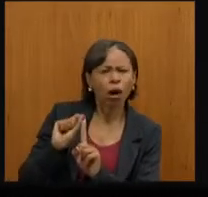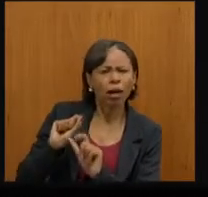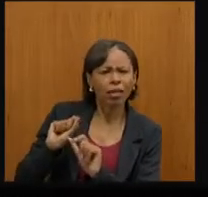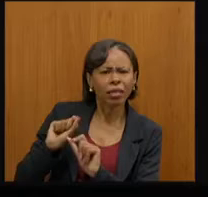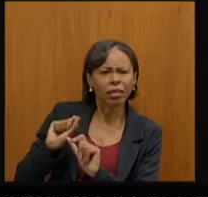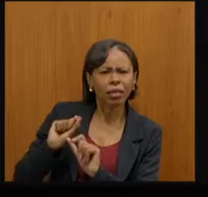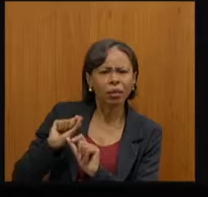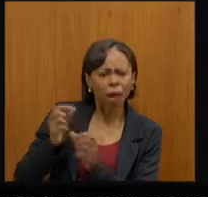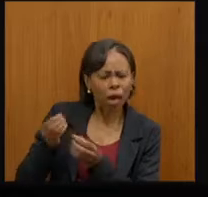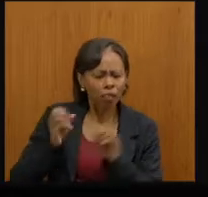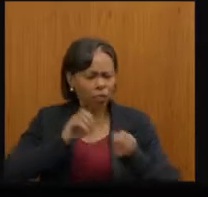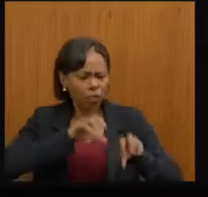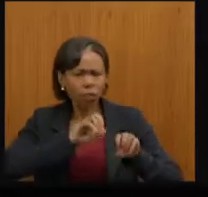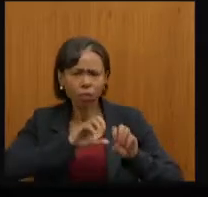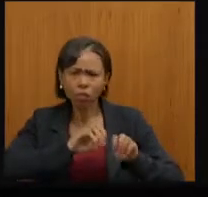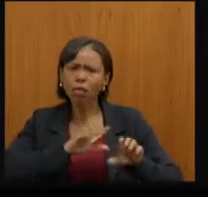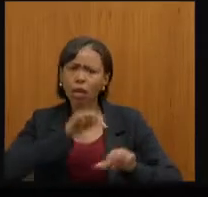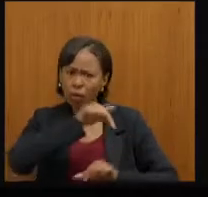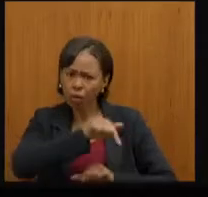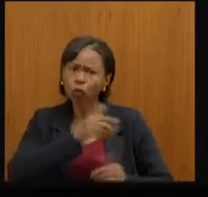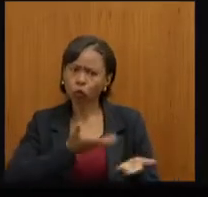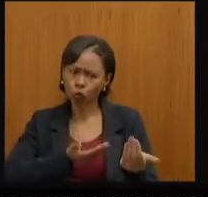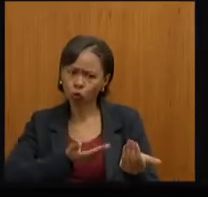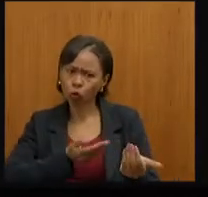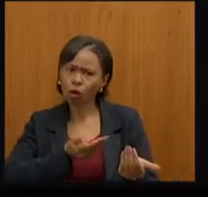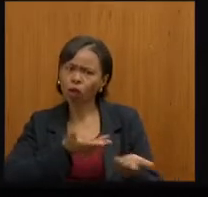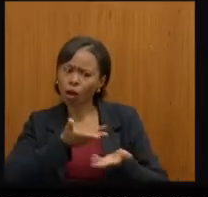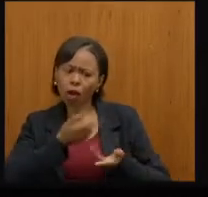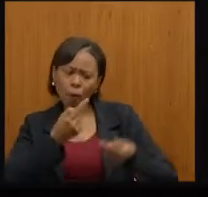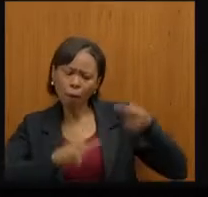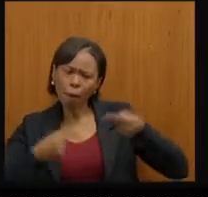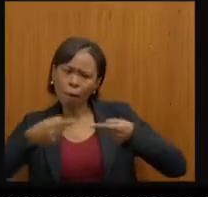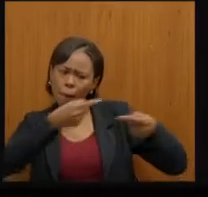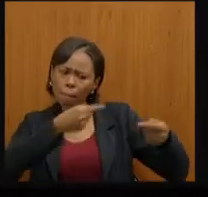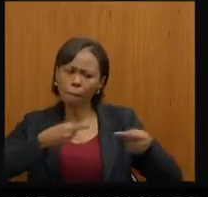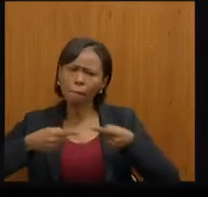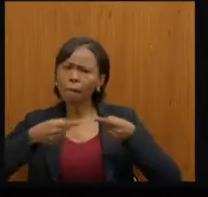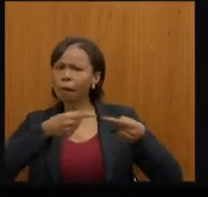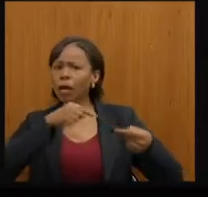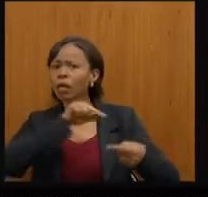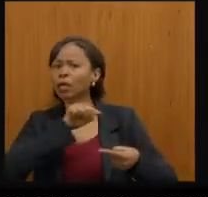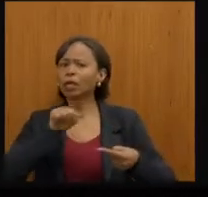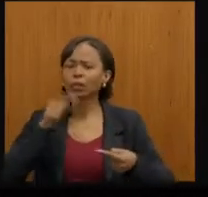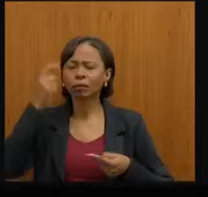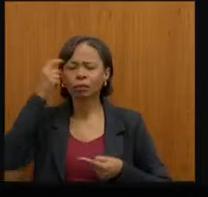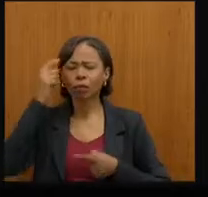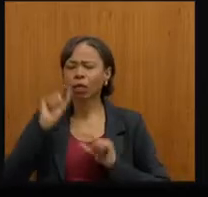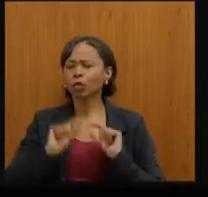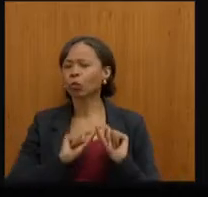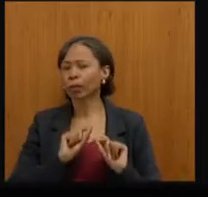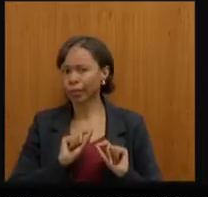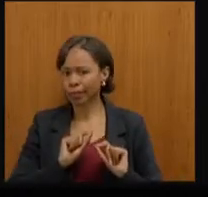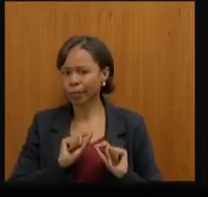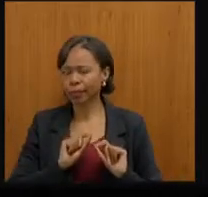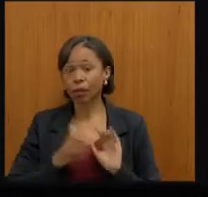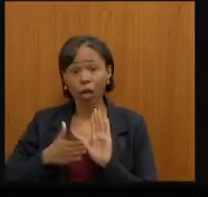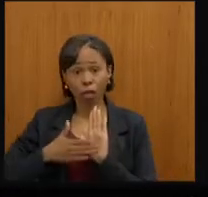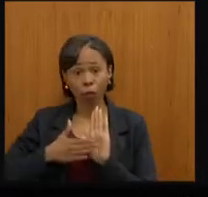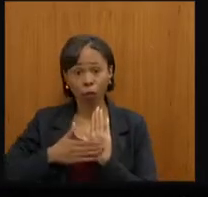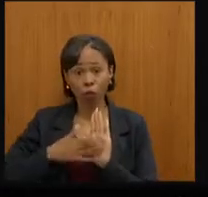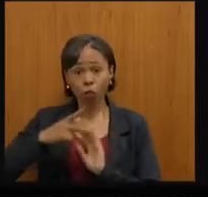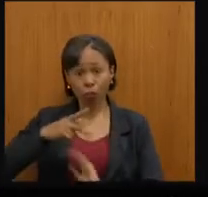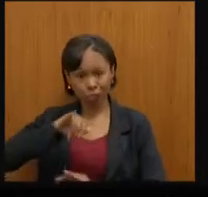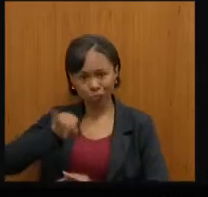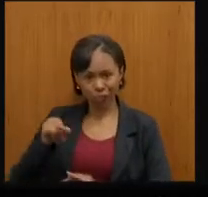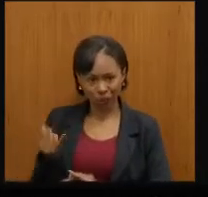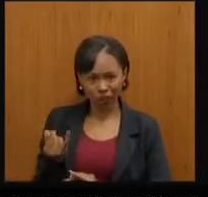para ser discutida por ele o que que eles pensam até a respeito disso as propostas da no PJ de